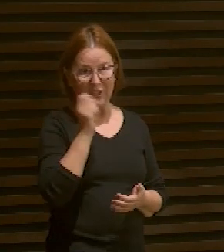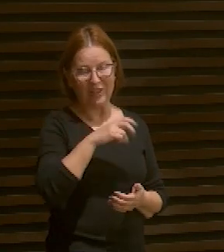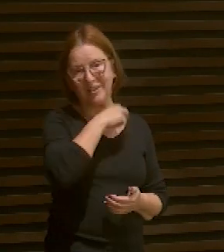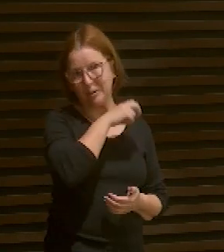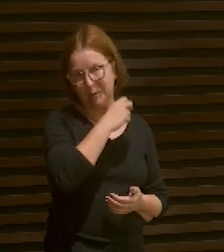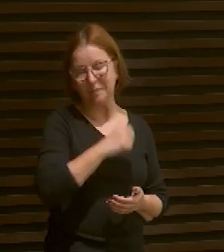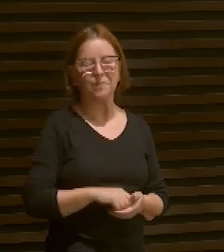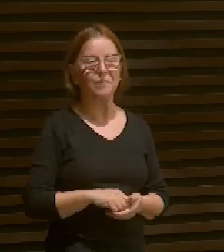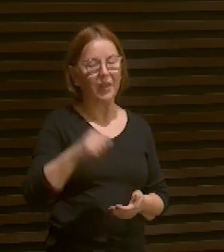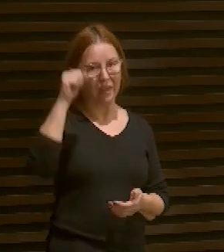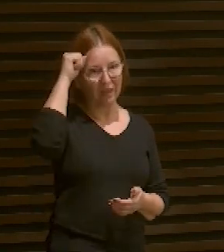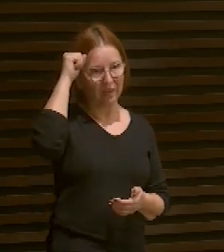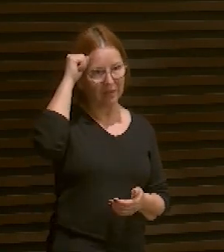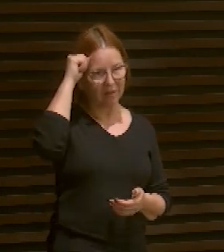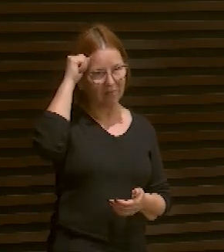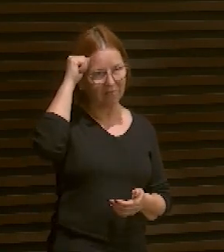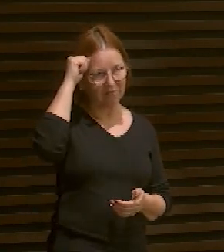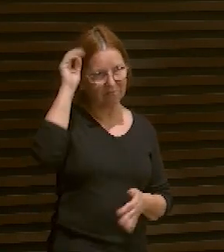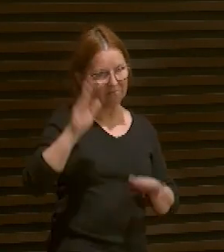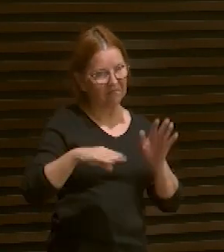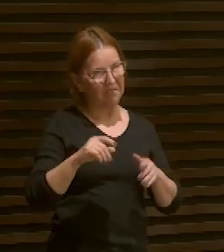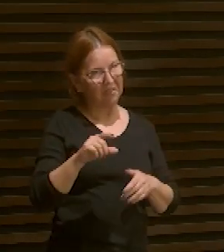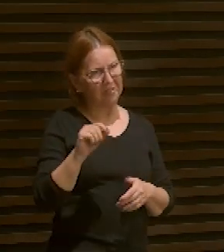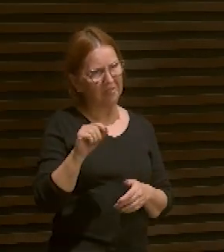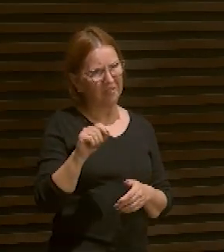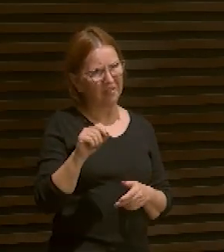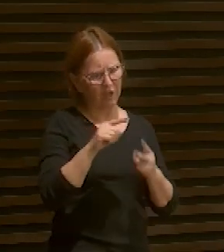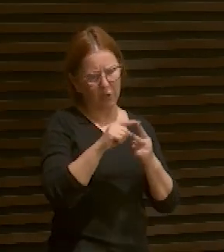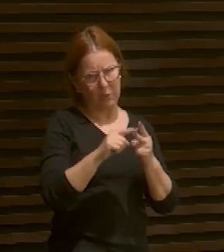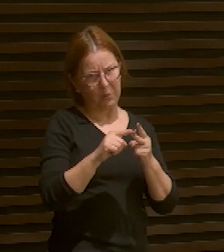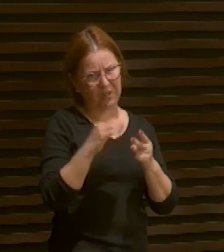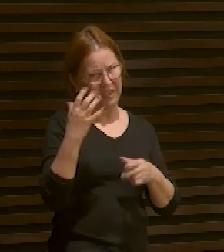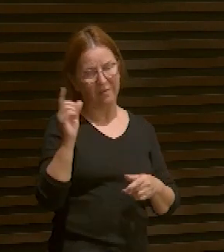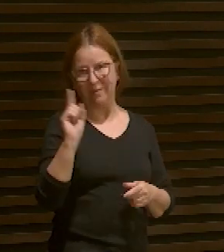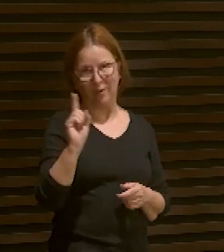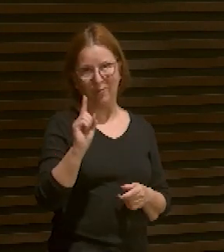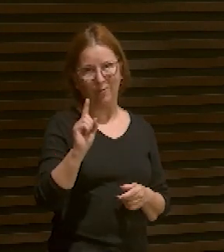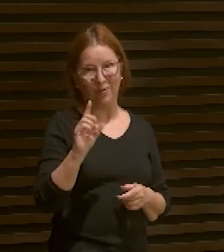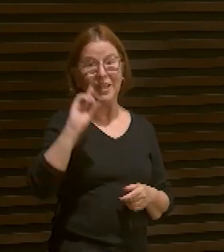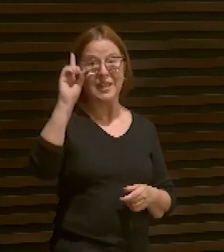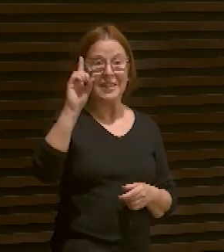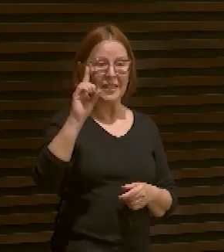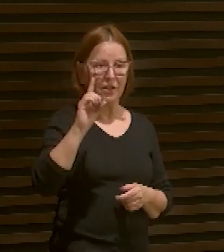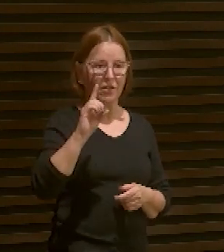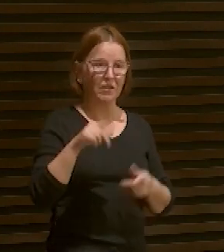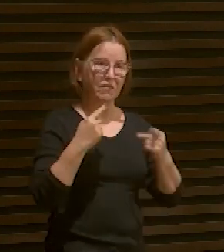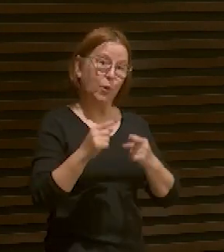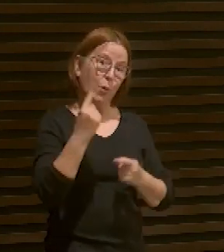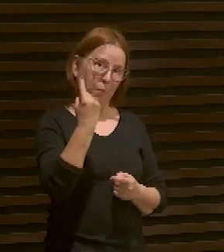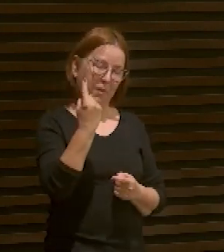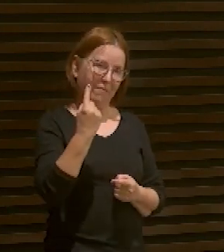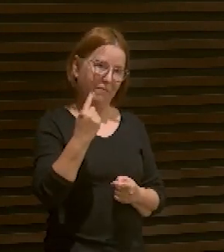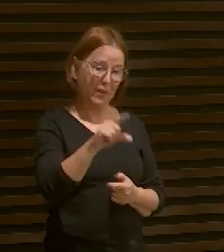Adão poderia escolher as duas árvores? Não. Deus deu uma opção. É como